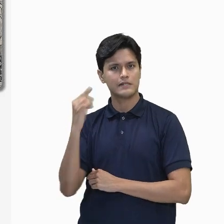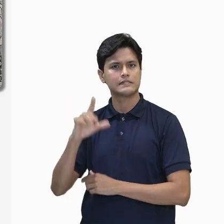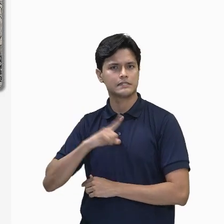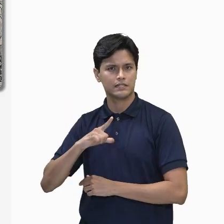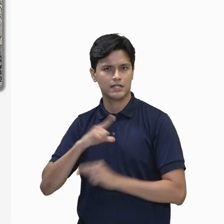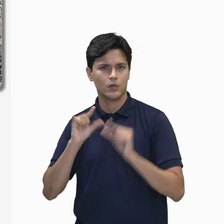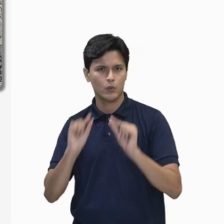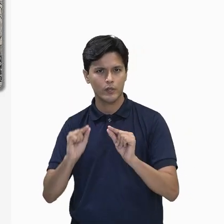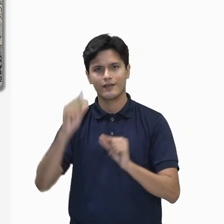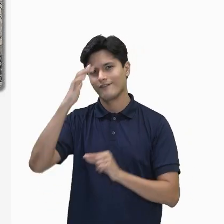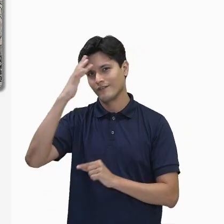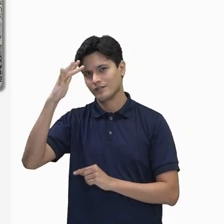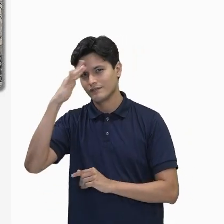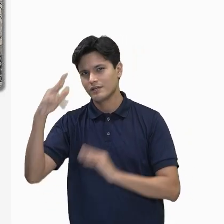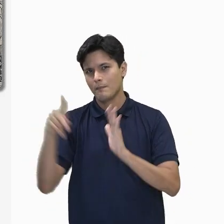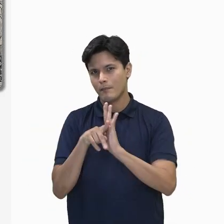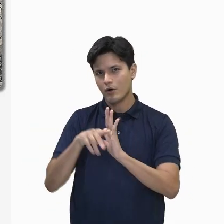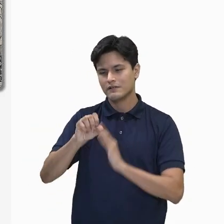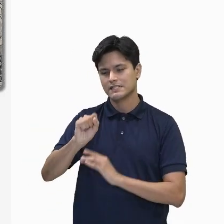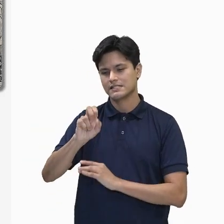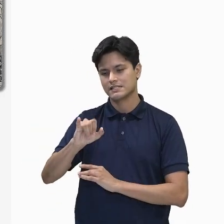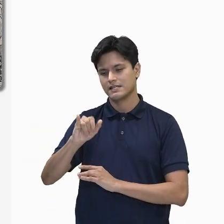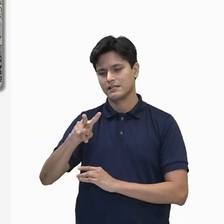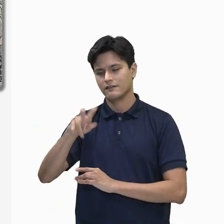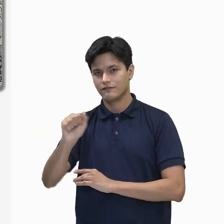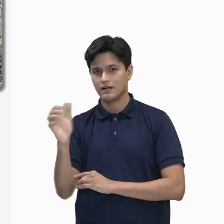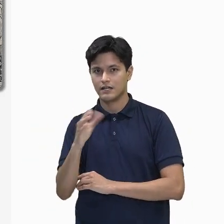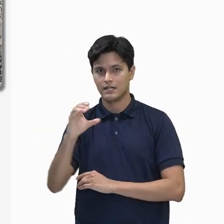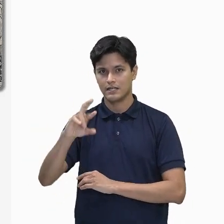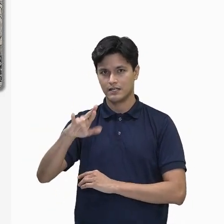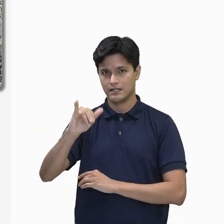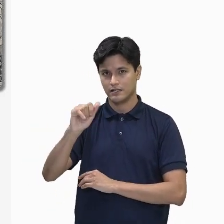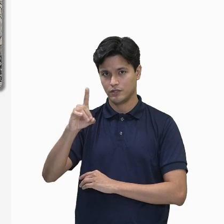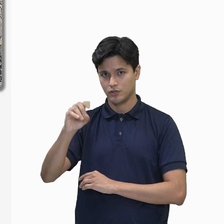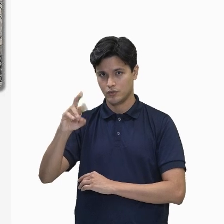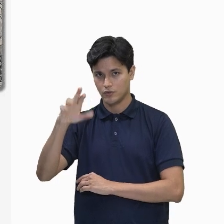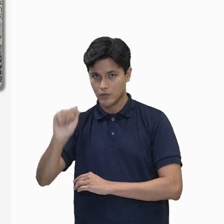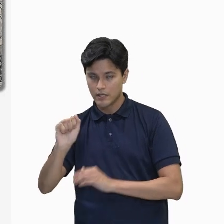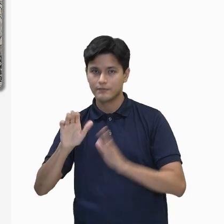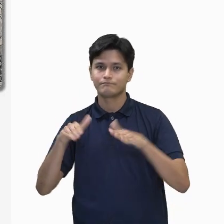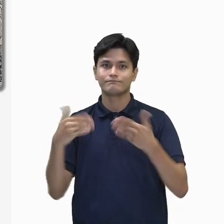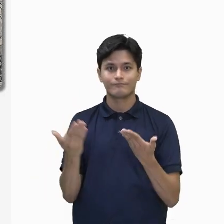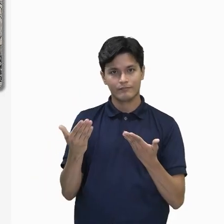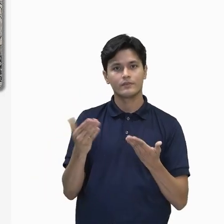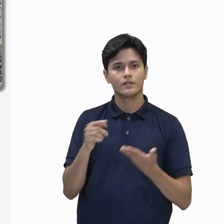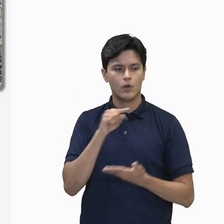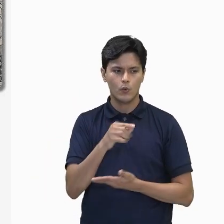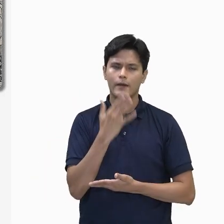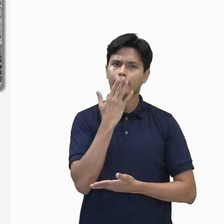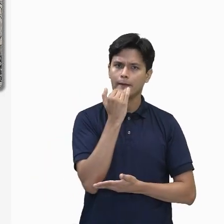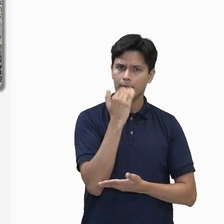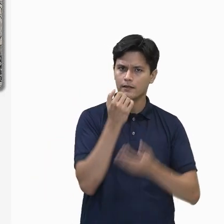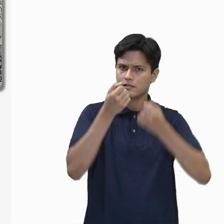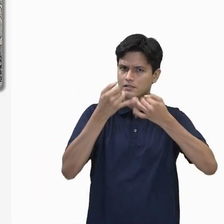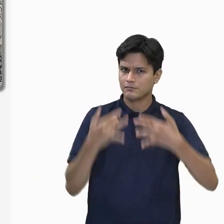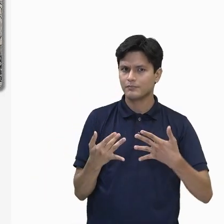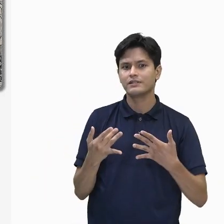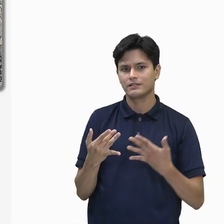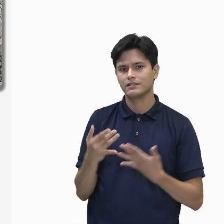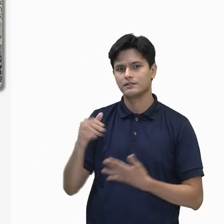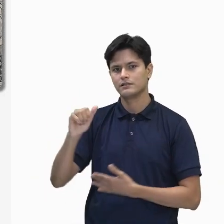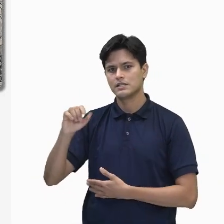bom? Nietzsche ele vai dizer que Dionísio ficou de lado, abandonaram Dionísio e se preocuparam demais com